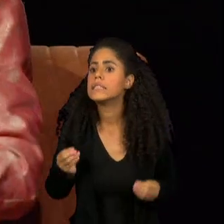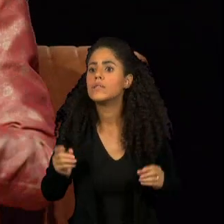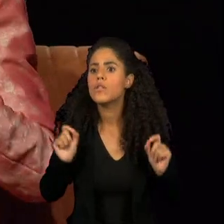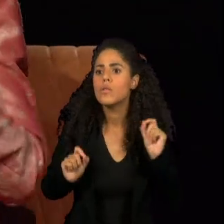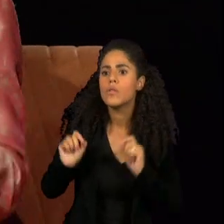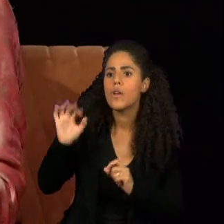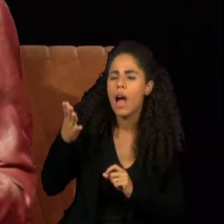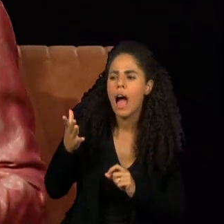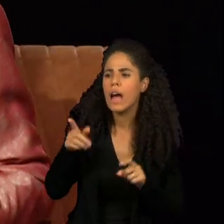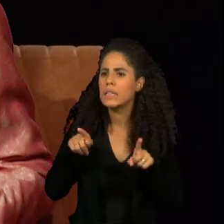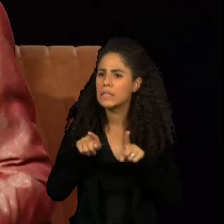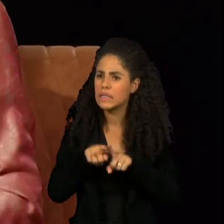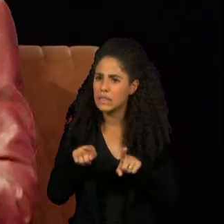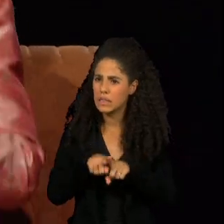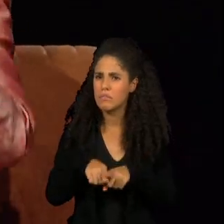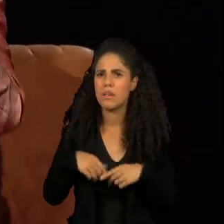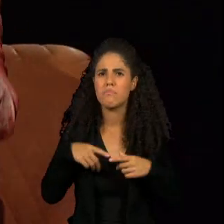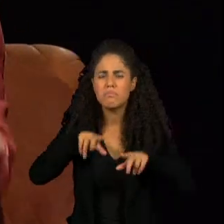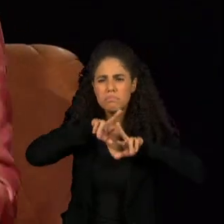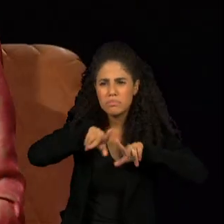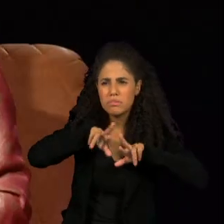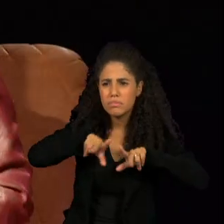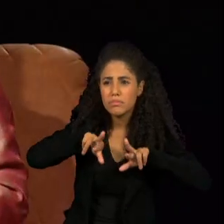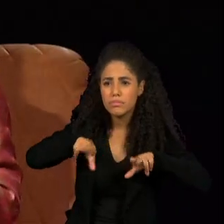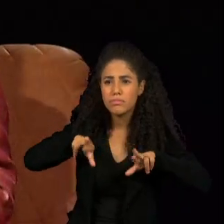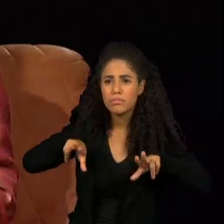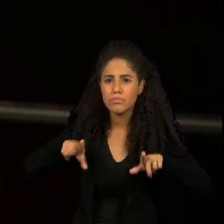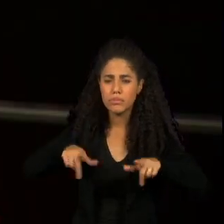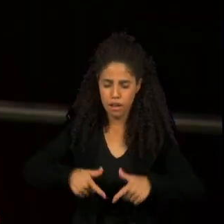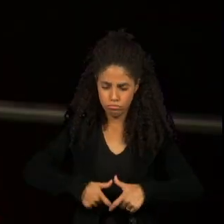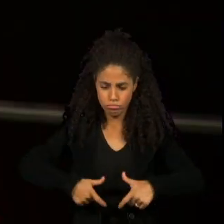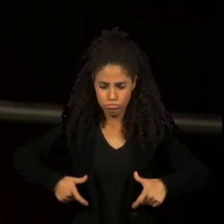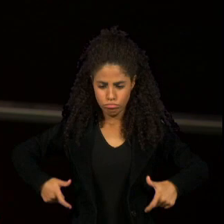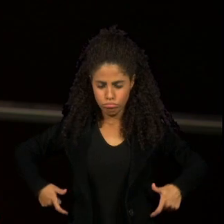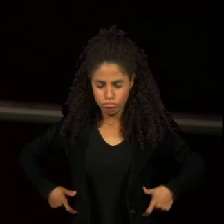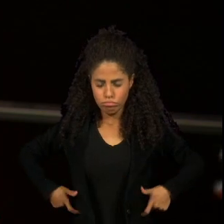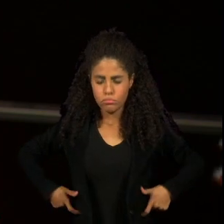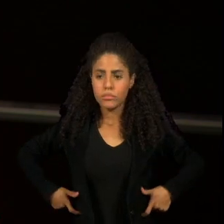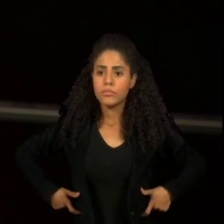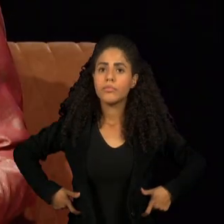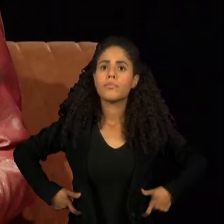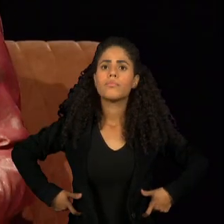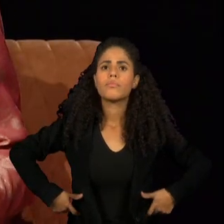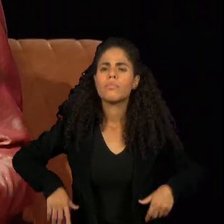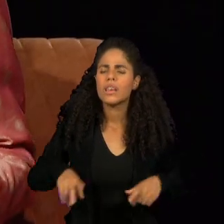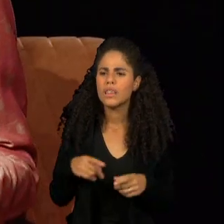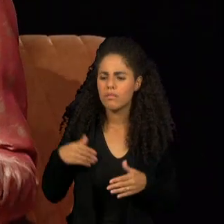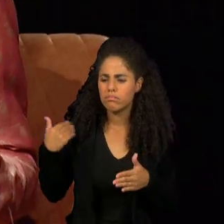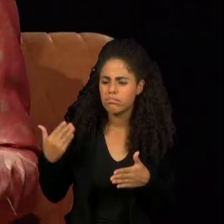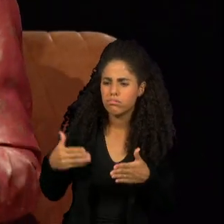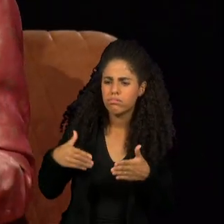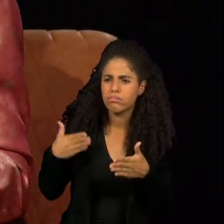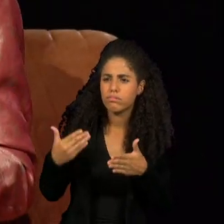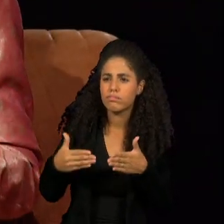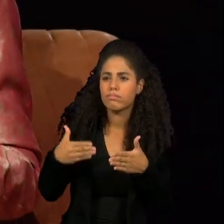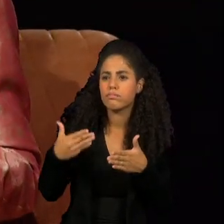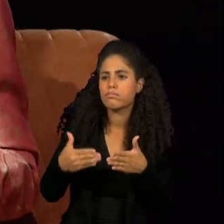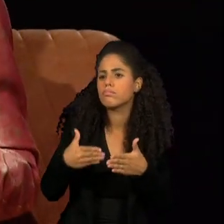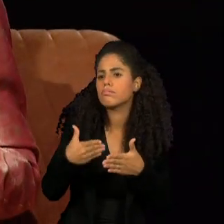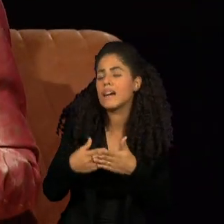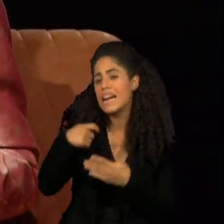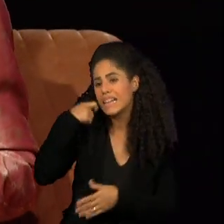ainda emendou com Hare Krishna, que é mais estranho ainda. Né? Então, esse período todo, eu acho que a